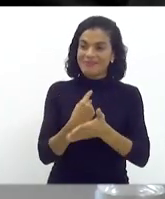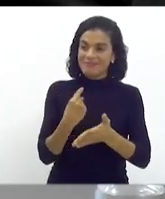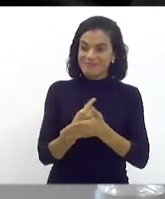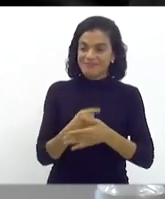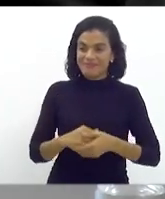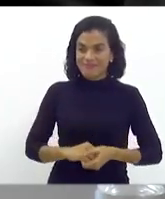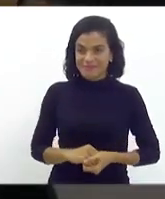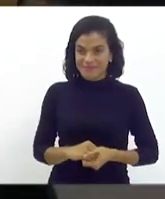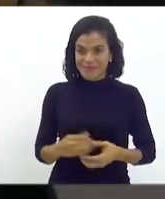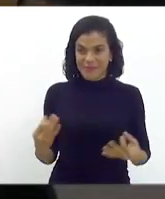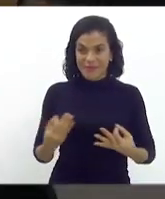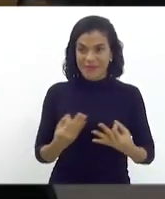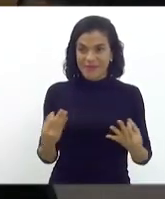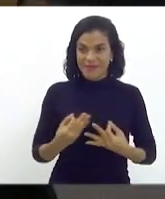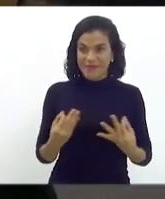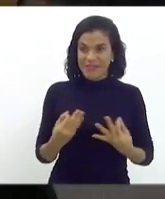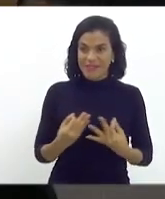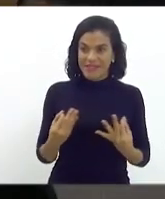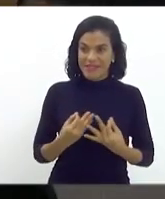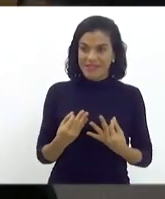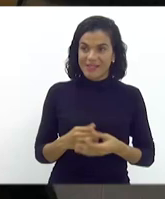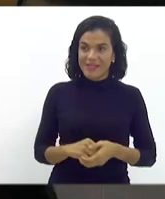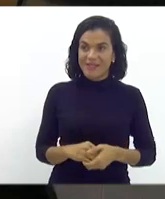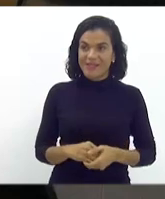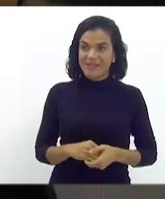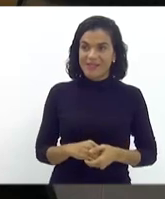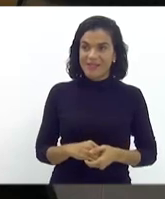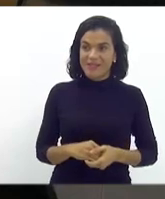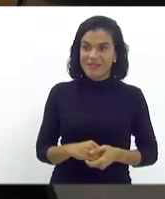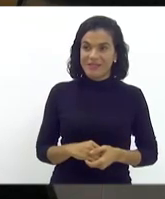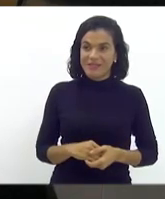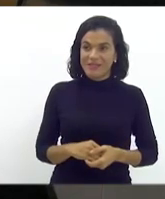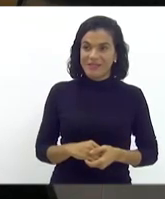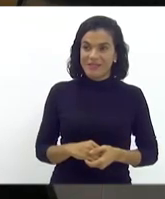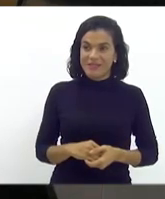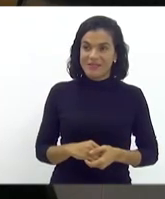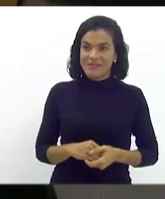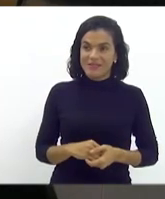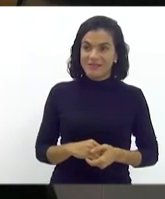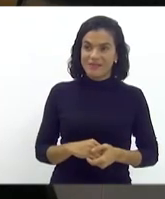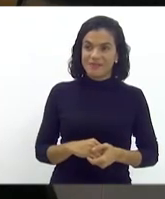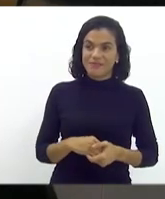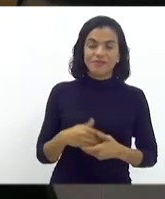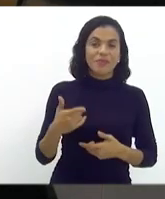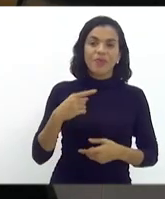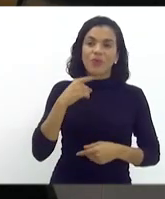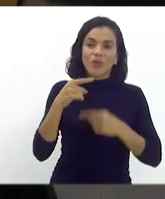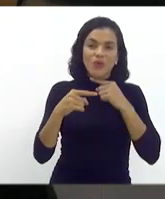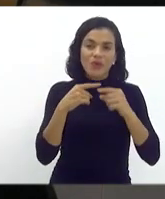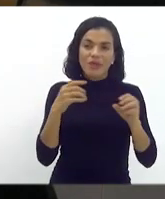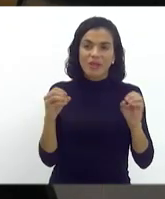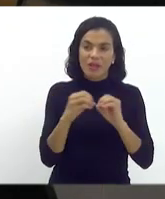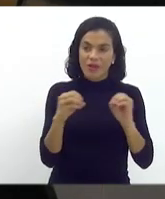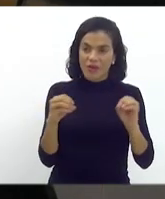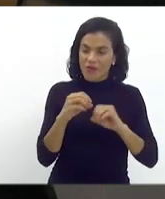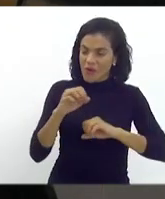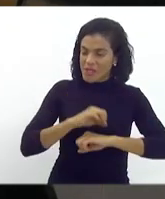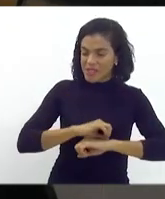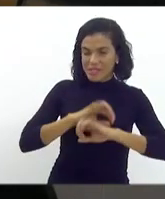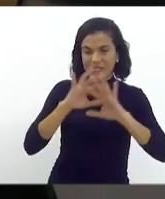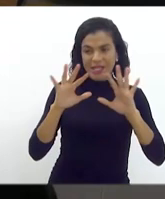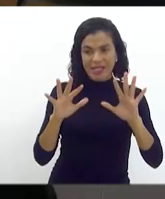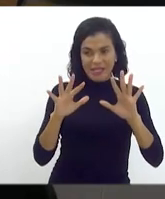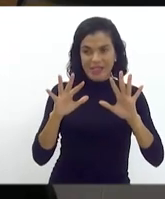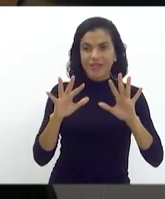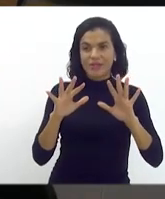tá perfeito muito obrigada doutora Maria Lúcia Helena Sem dúvida nenhuma foi extremamente esclarecedor